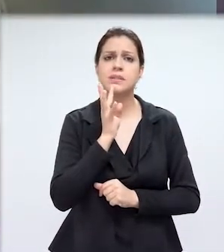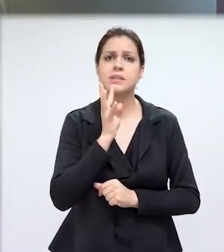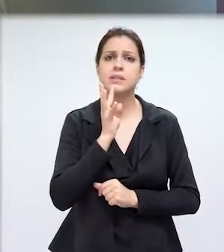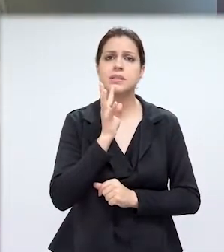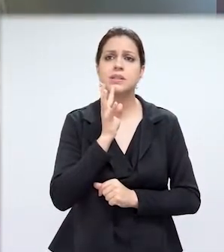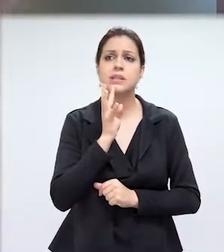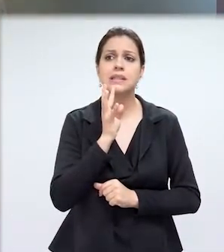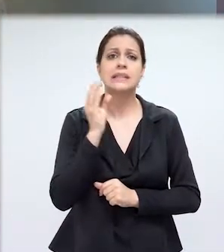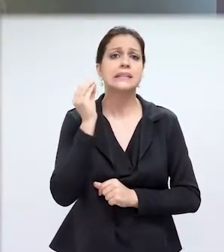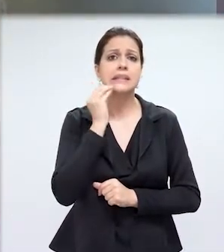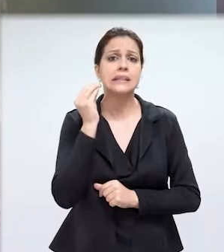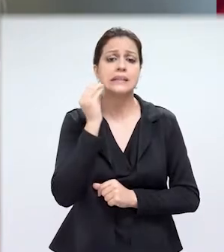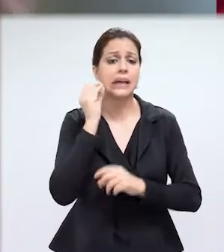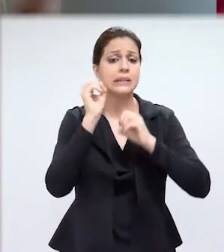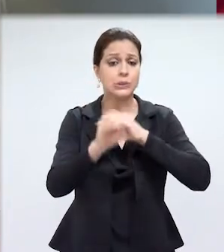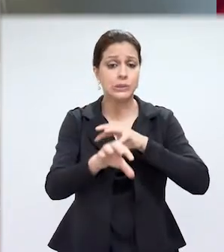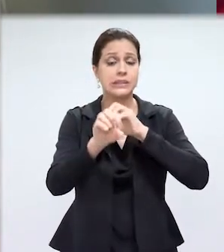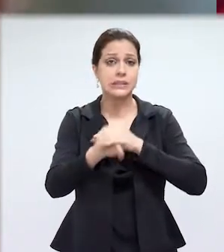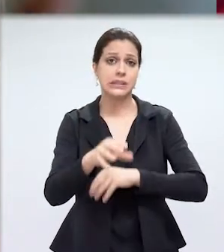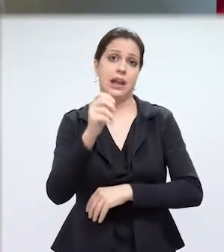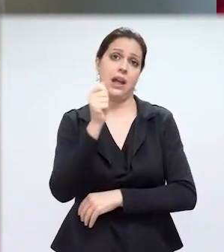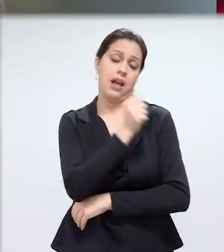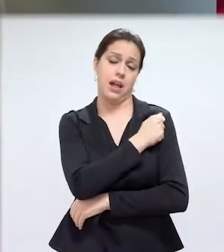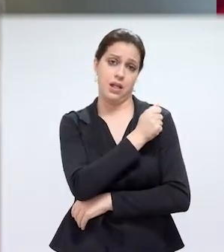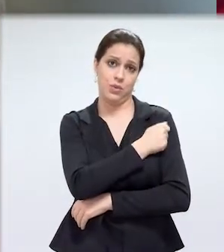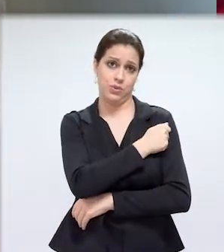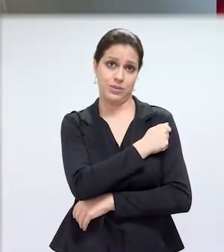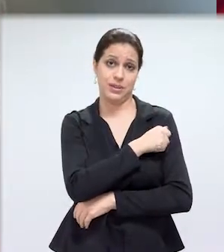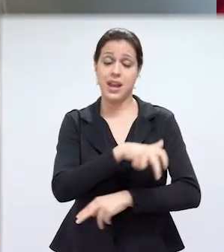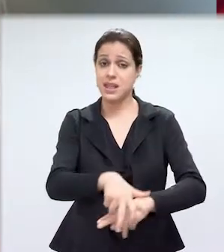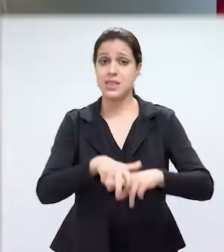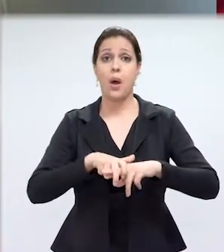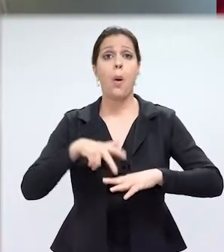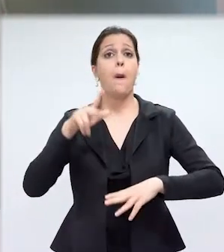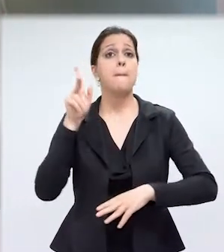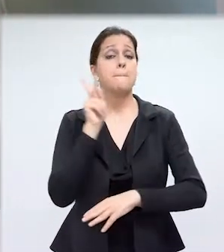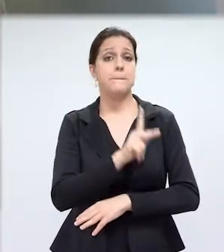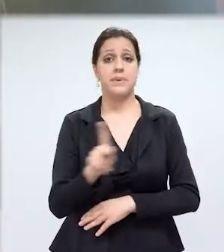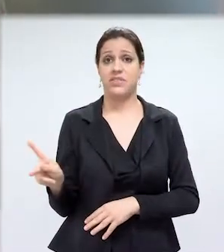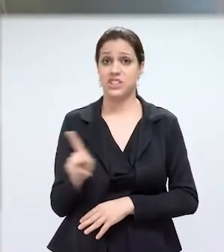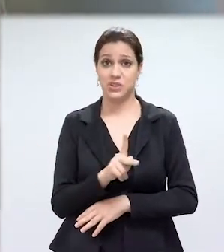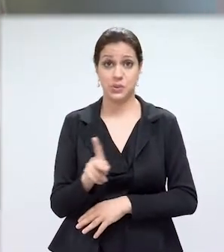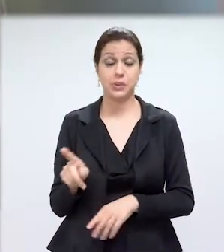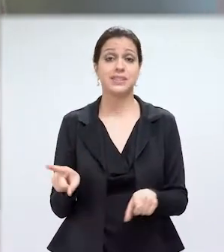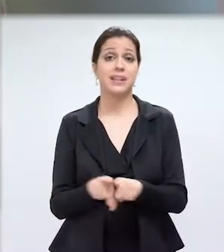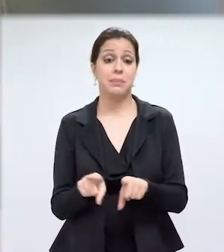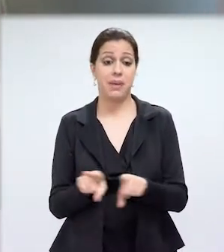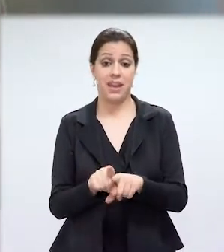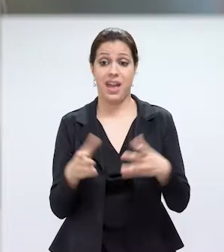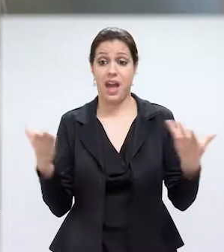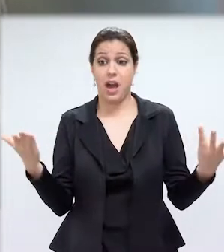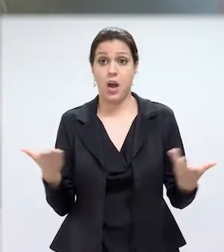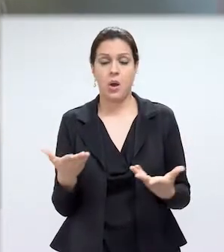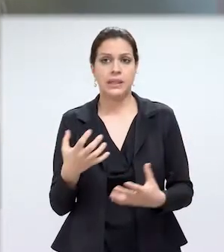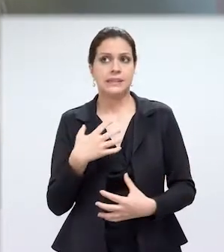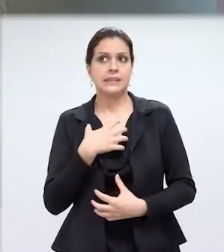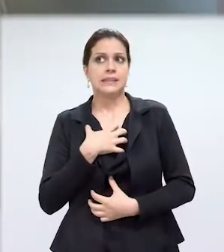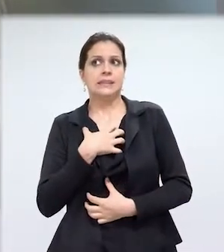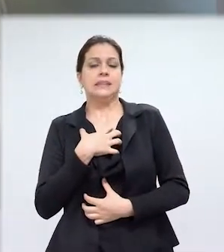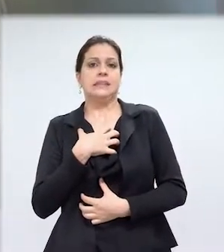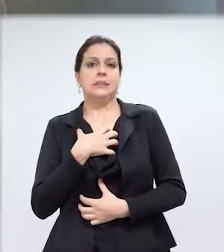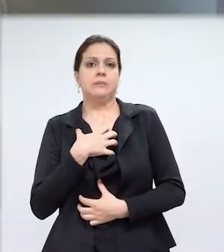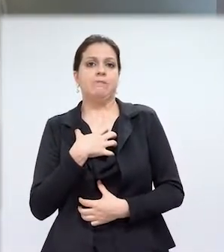todo o conhecimento que ele está tentando trabalhar com o seu aluno. Então, os professores